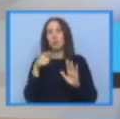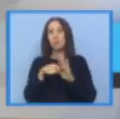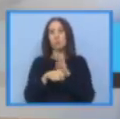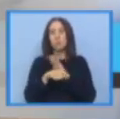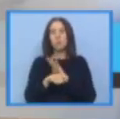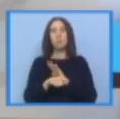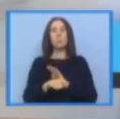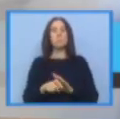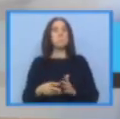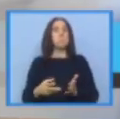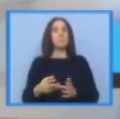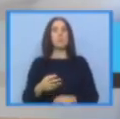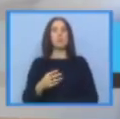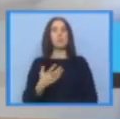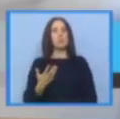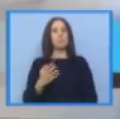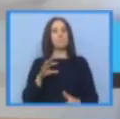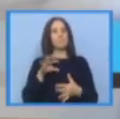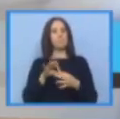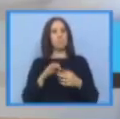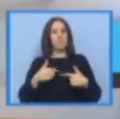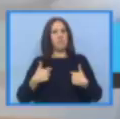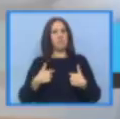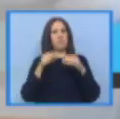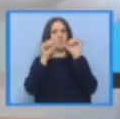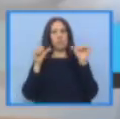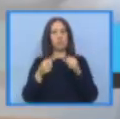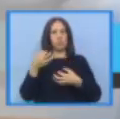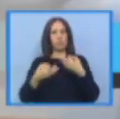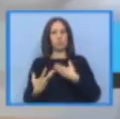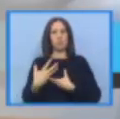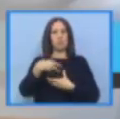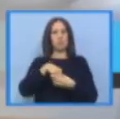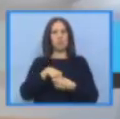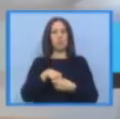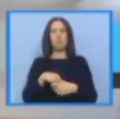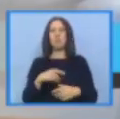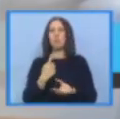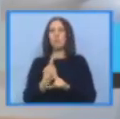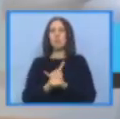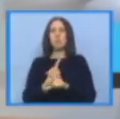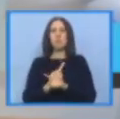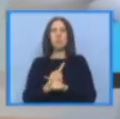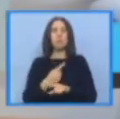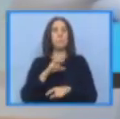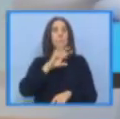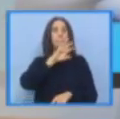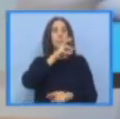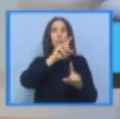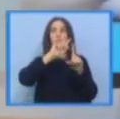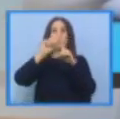corrupção que envolvessem o próprio sistema de justiça e que é uma coisa que noutros